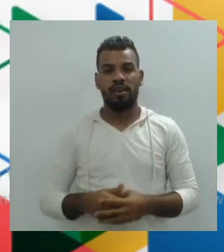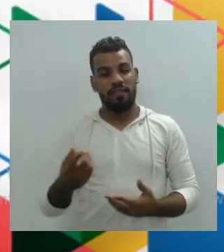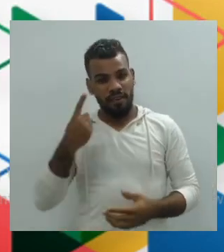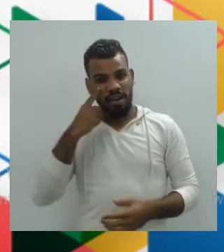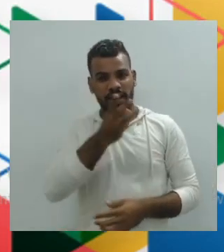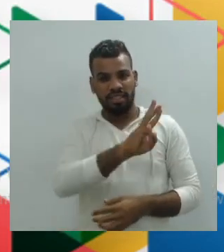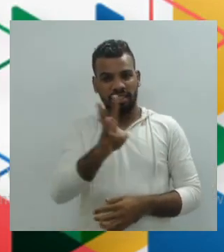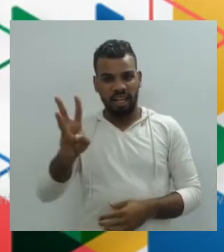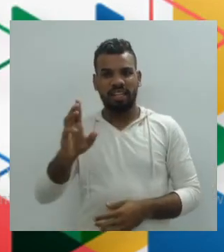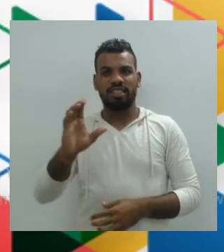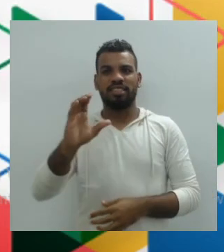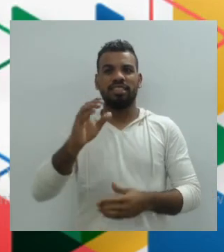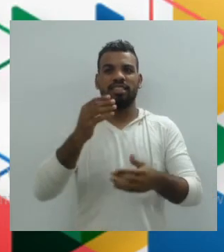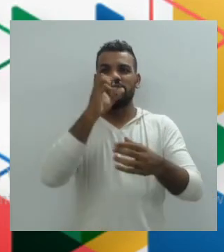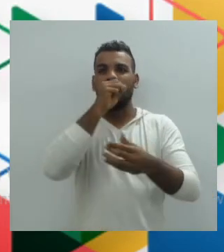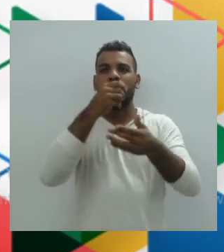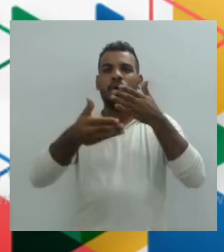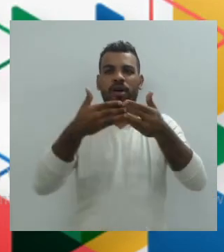Ruas,